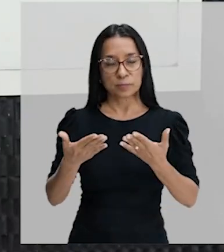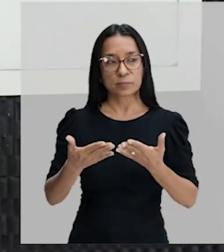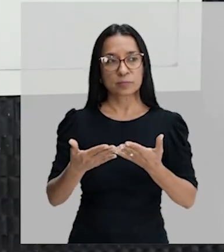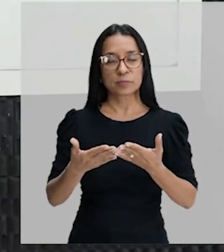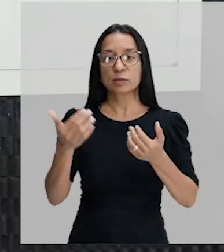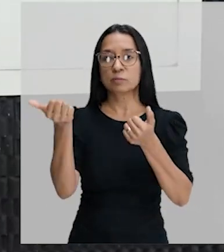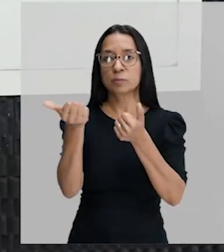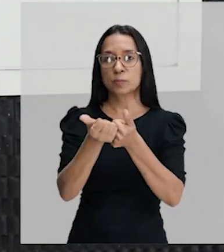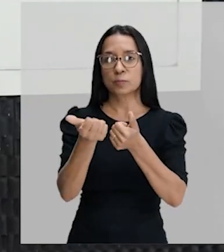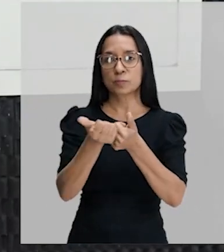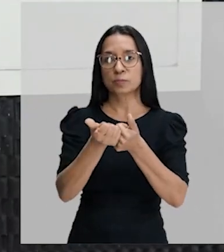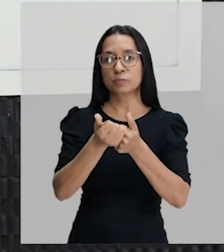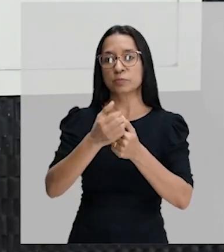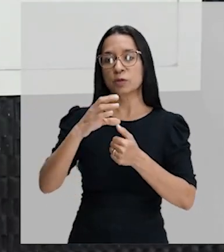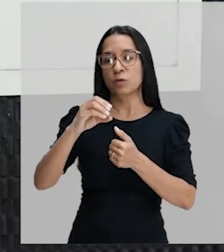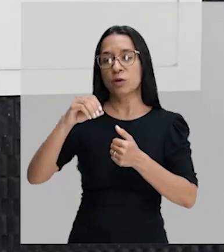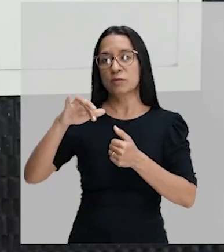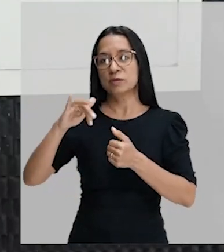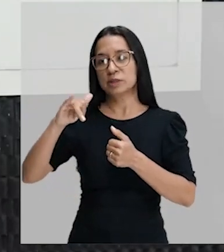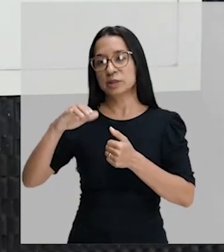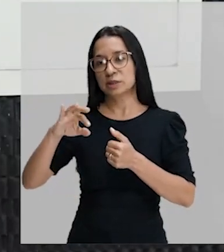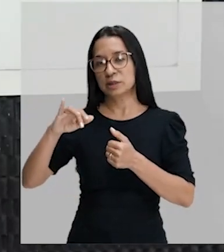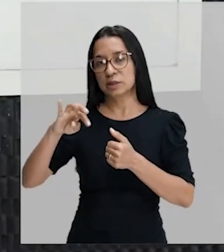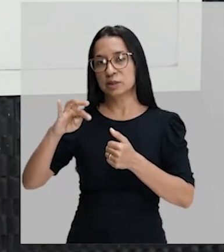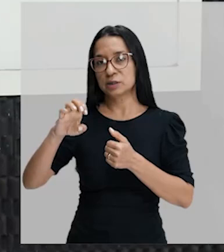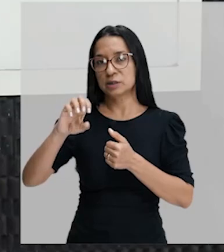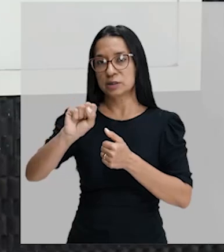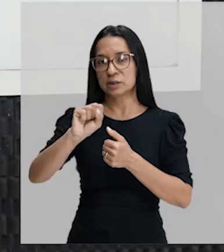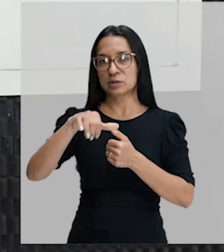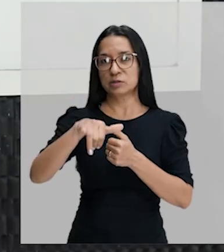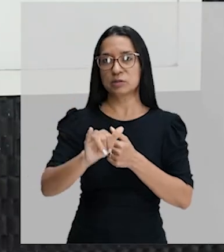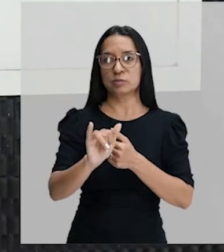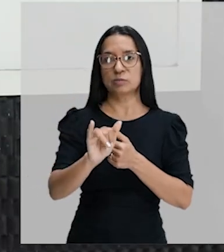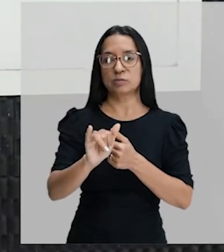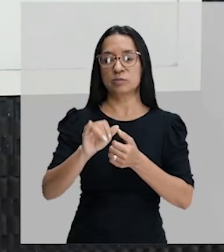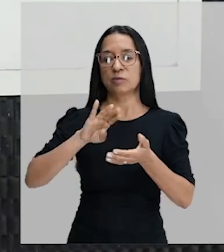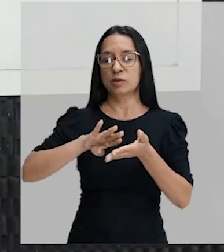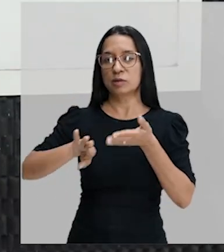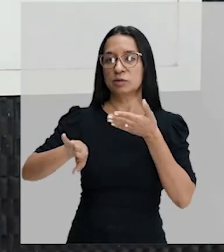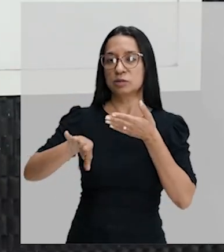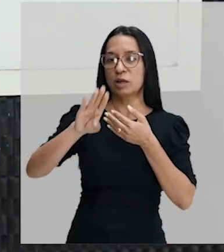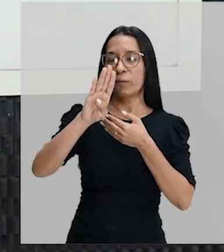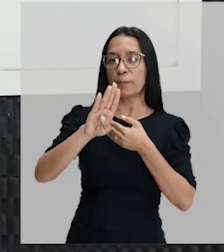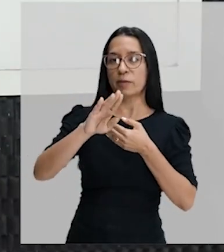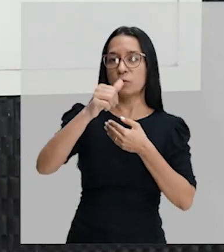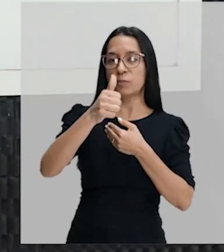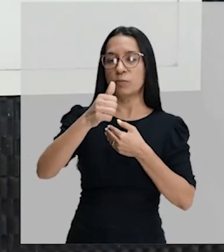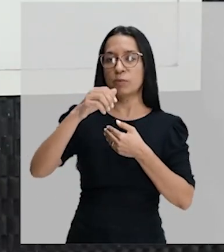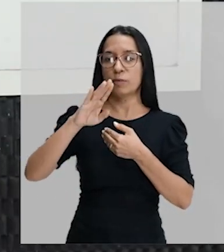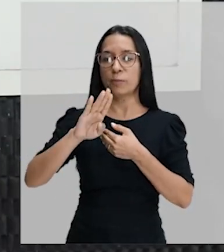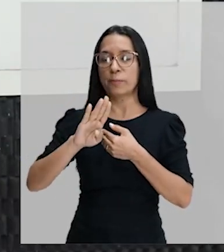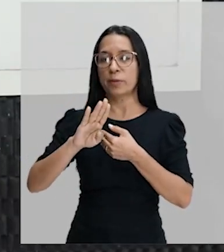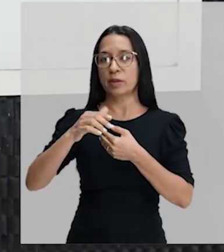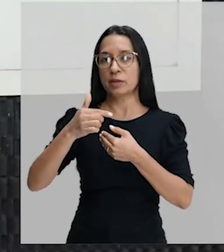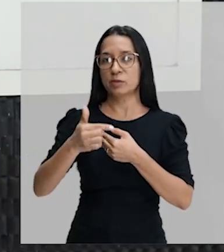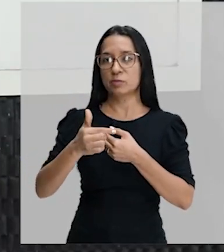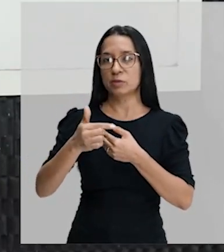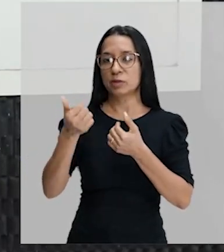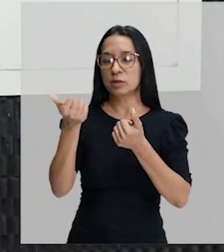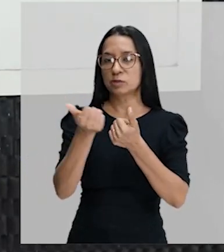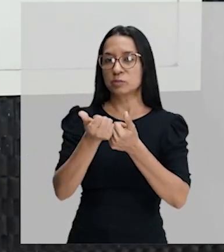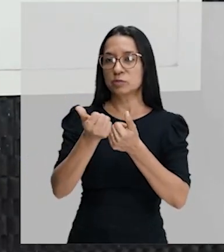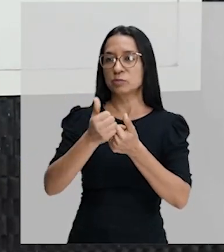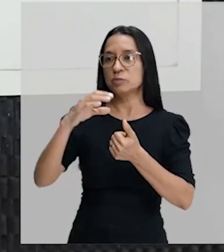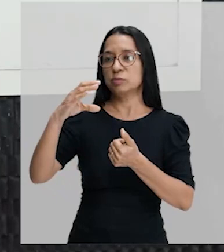eu vou substituir os coeficientes de y. Eu vou tirar o B1 e B2, ó, minha referência aqui, ó, vou substituir por C1